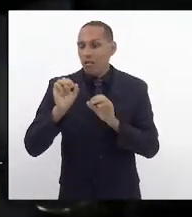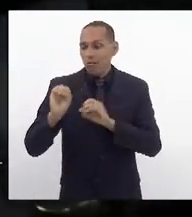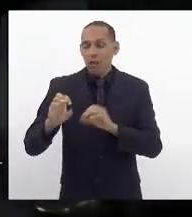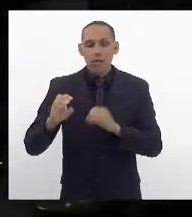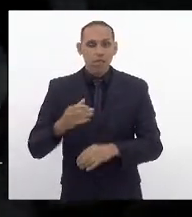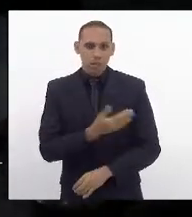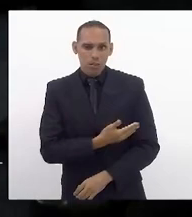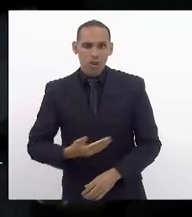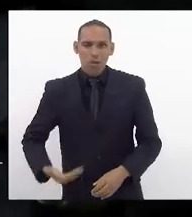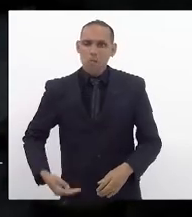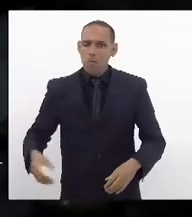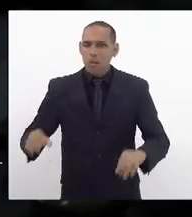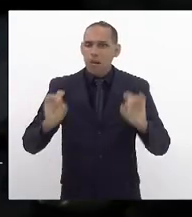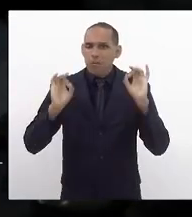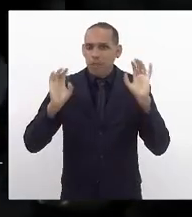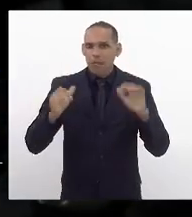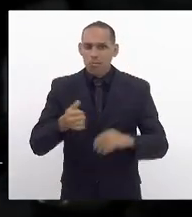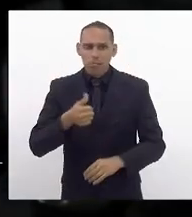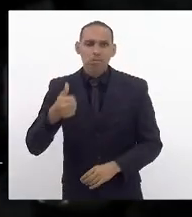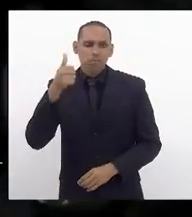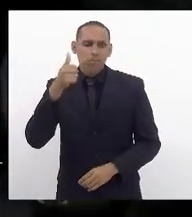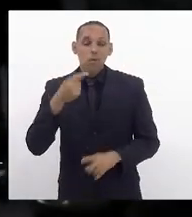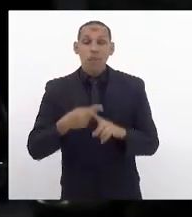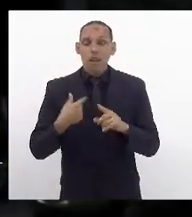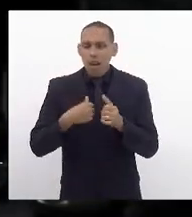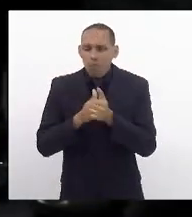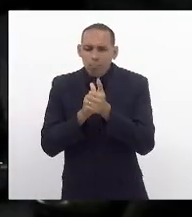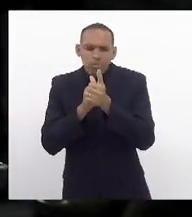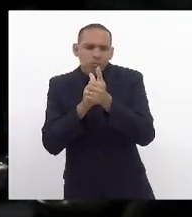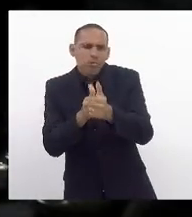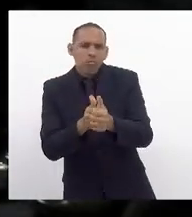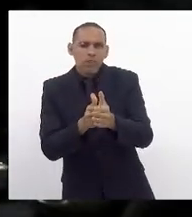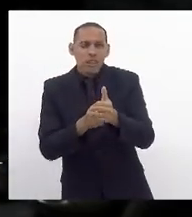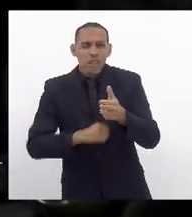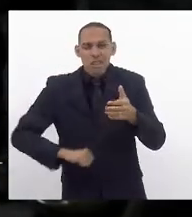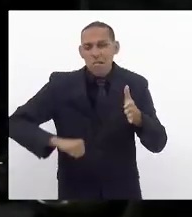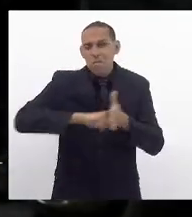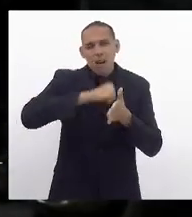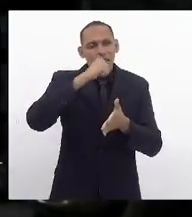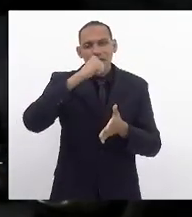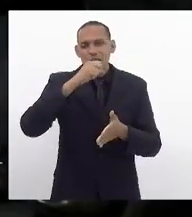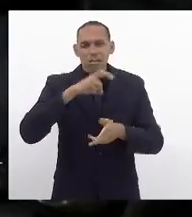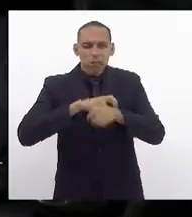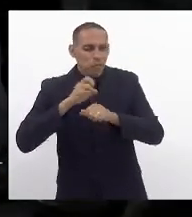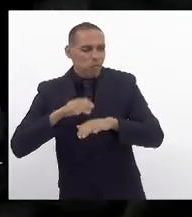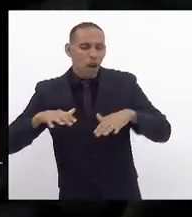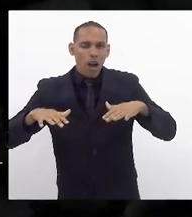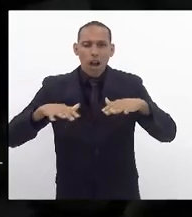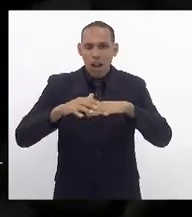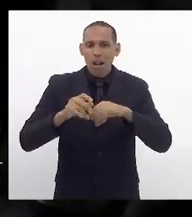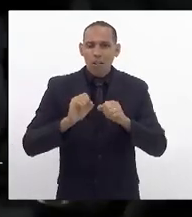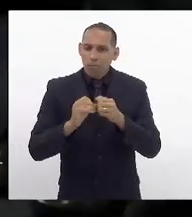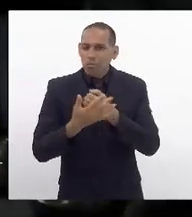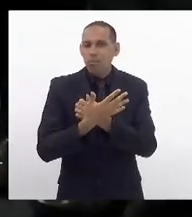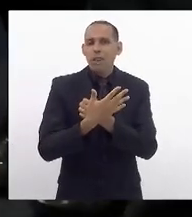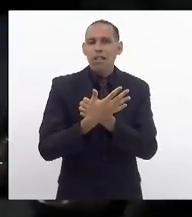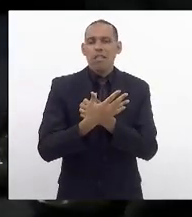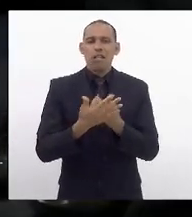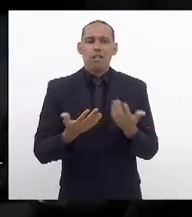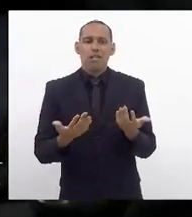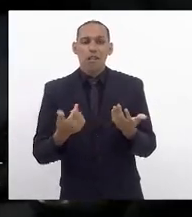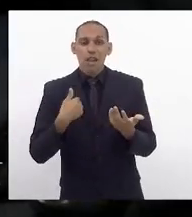de qualidade, porque acompanhei os impactos da pandemia da Covid-19